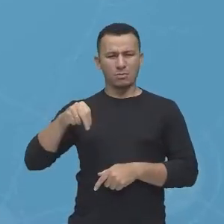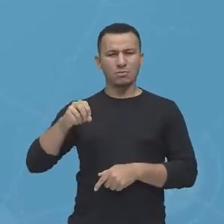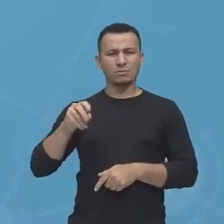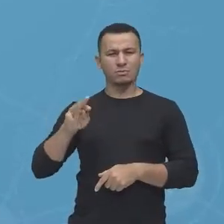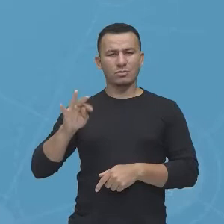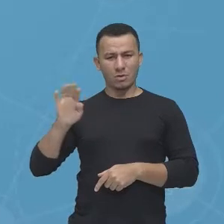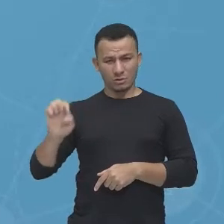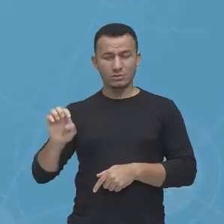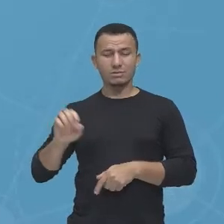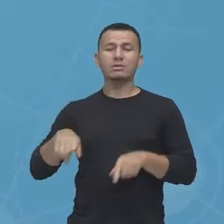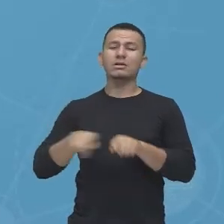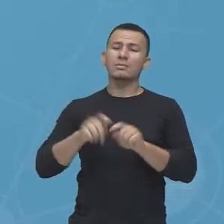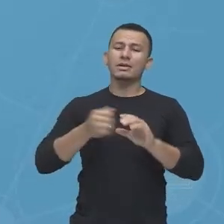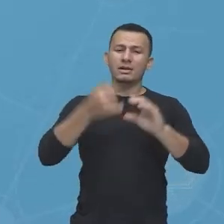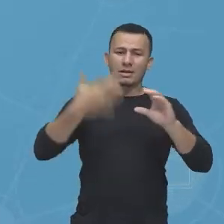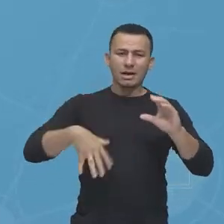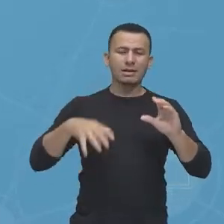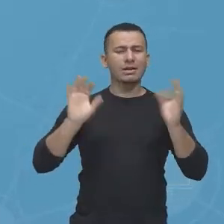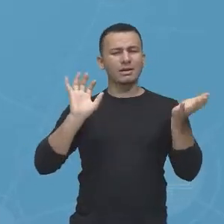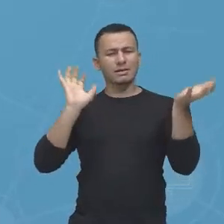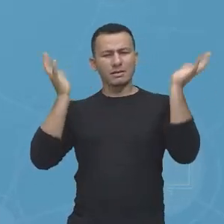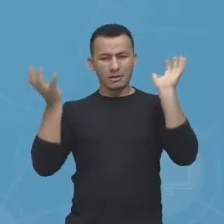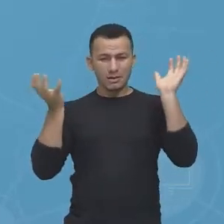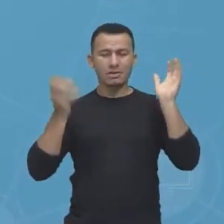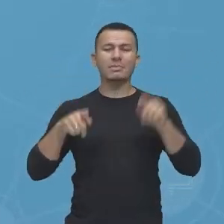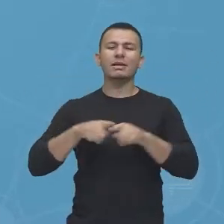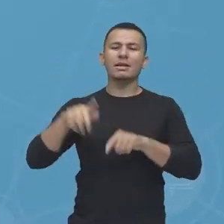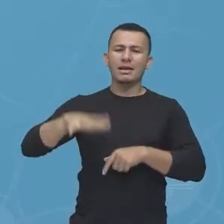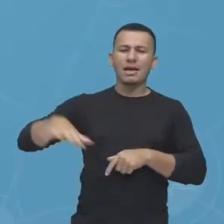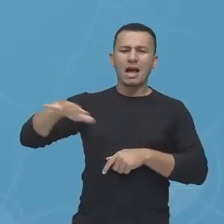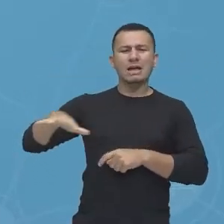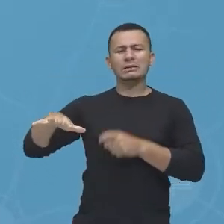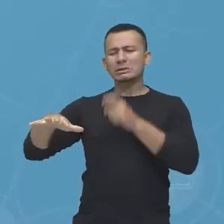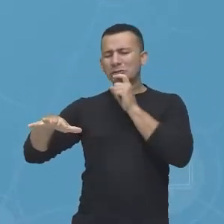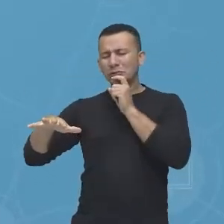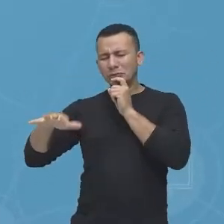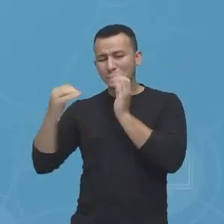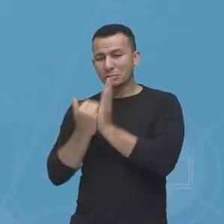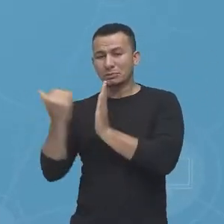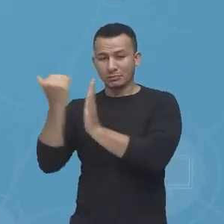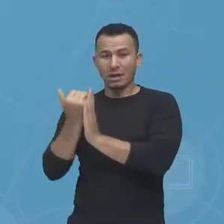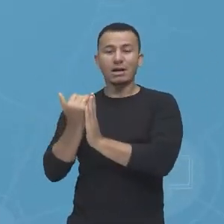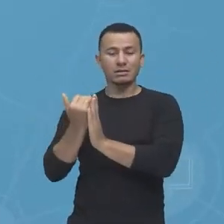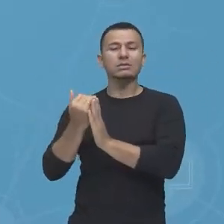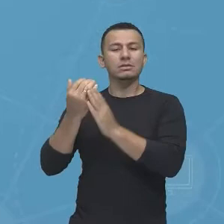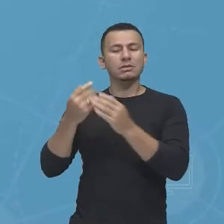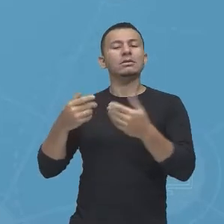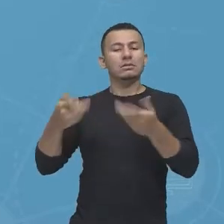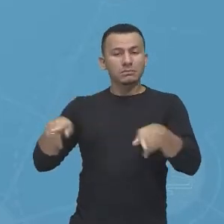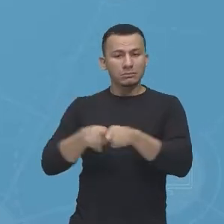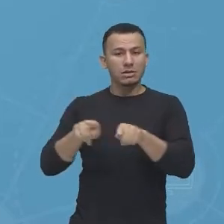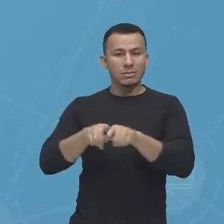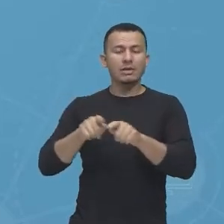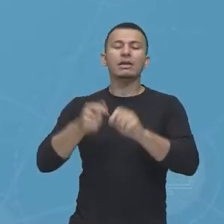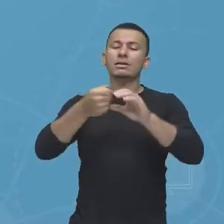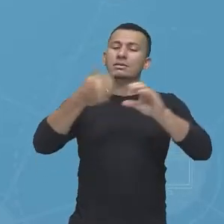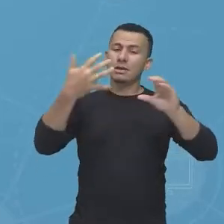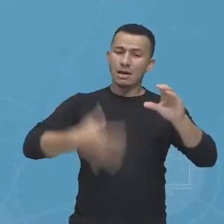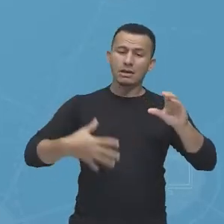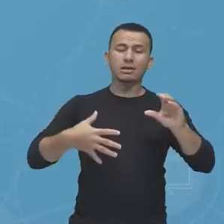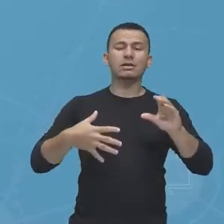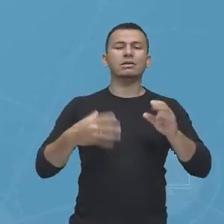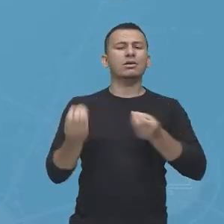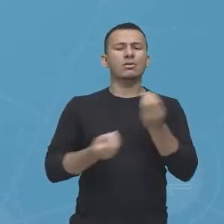aí verificamos aí características do clima, tem áreas lá que são muito frias, e isso está relacionado também com as características